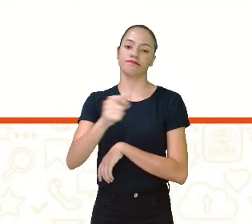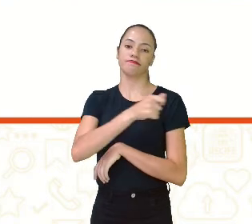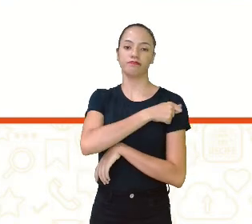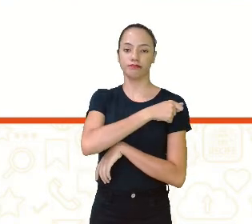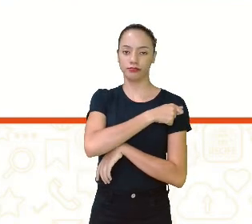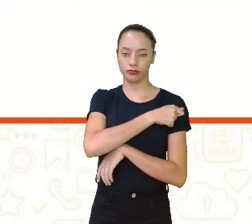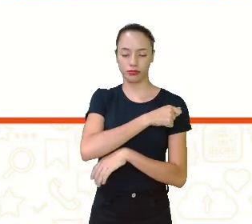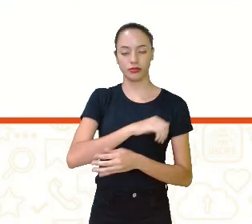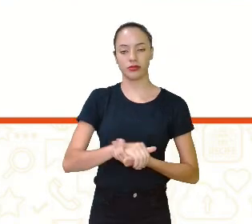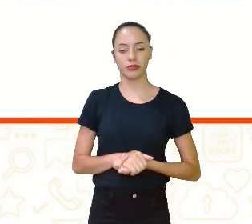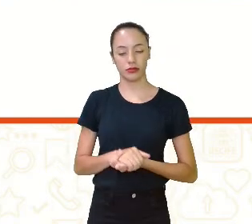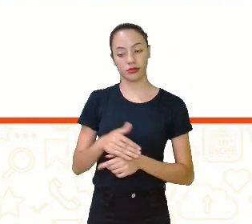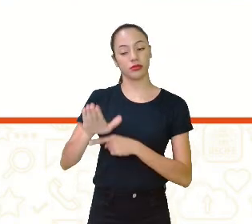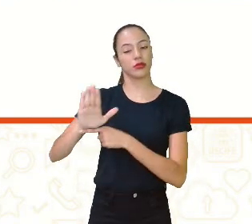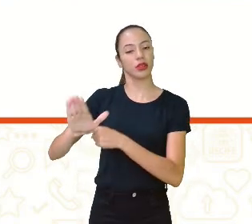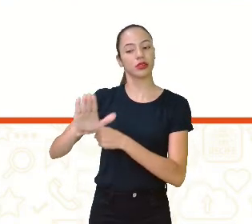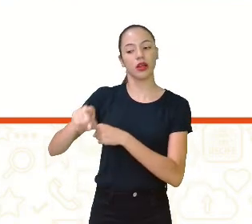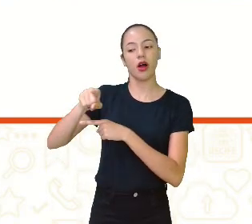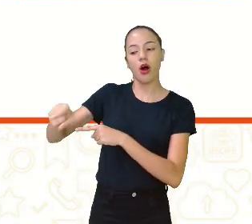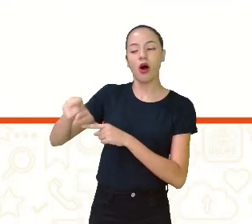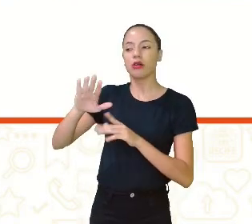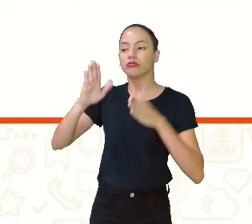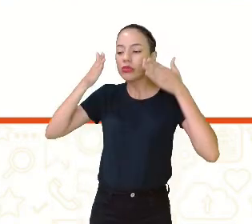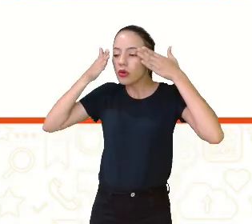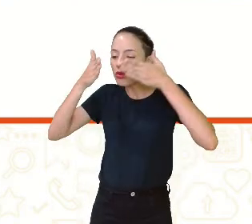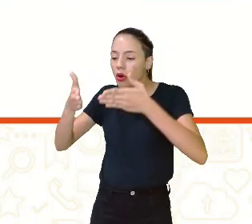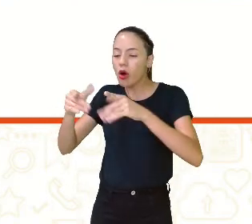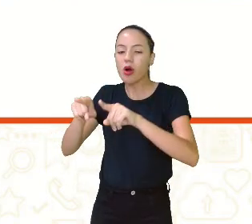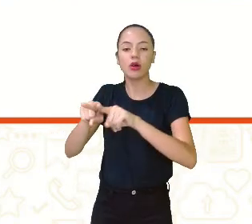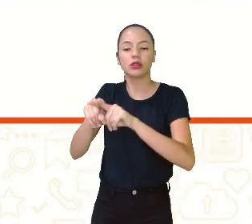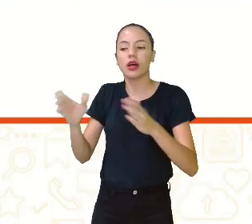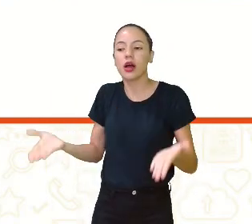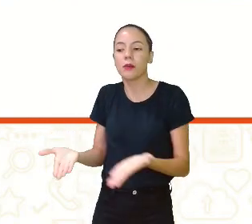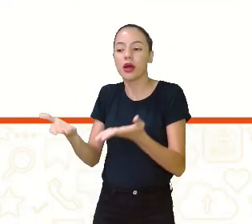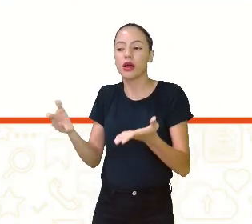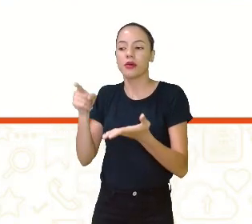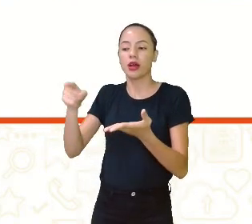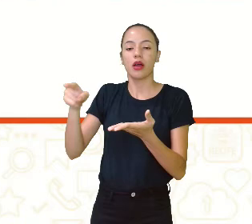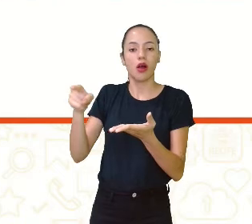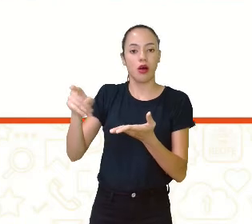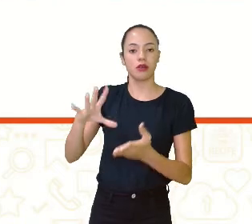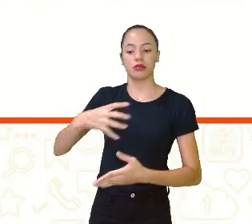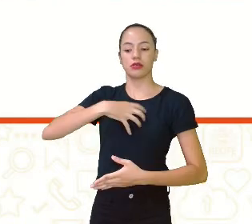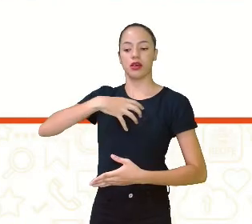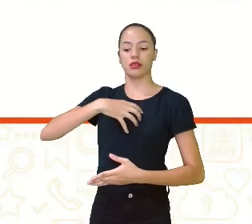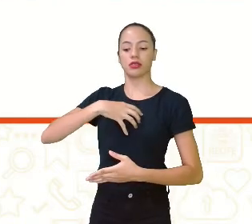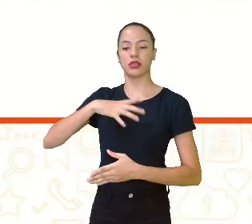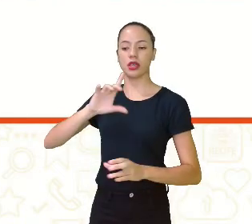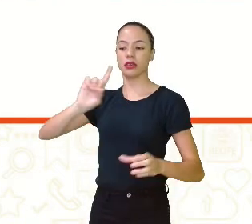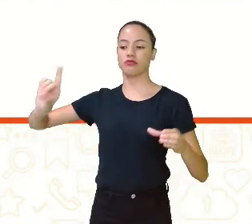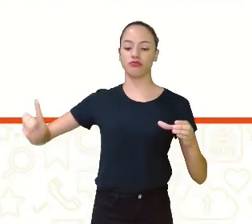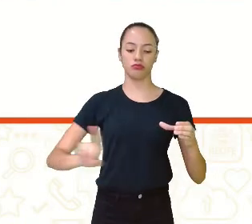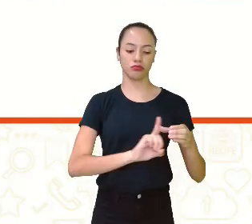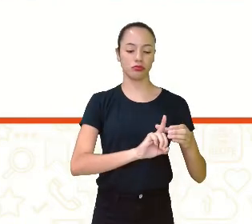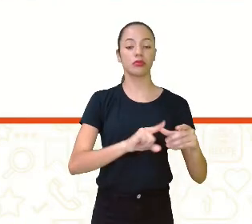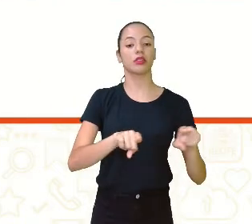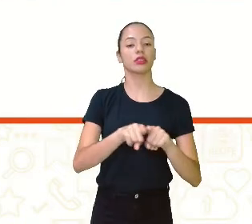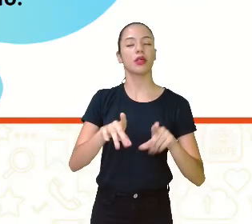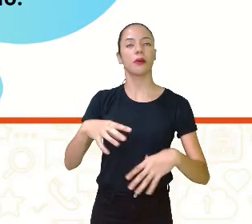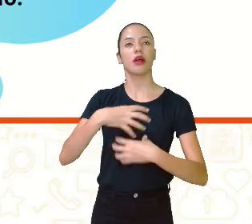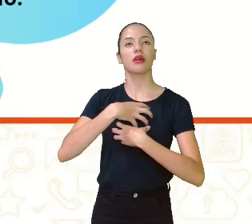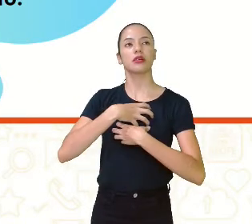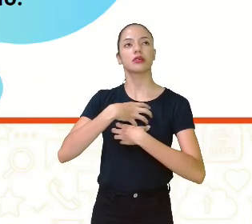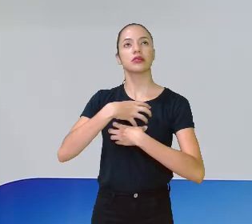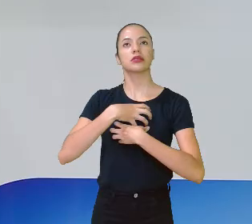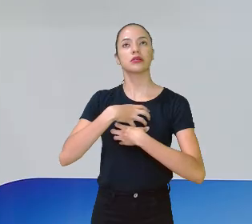estudante, ajudar a manter a concentração, fazê-la sentir parte integrante do ambiente e dar-lhe uma